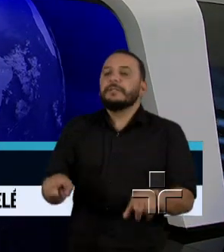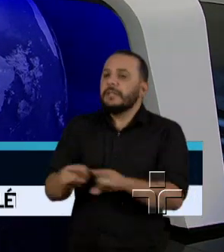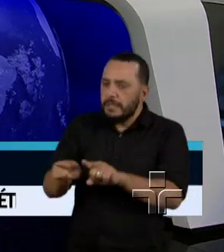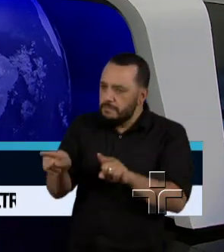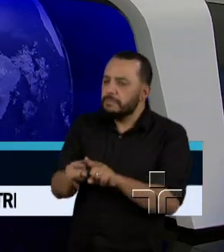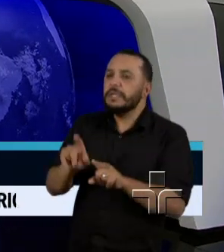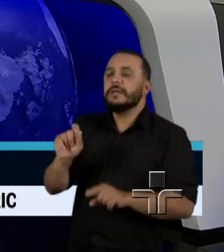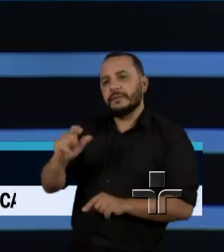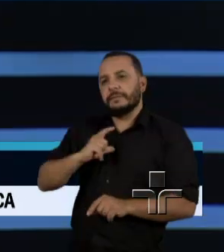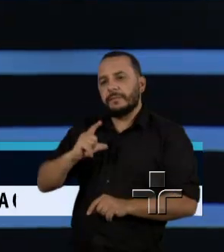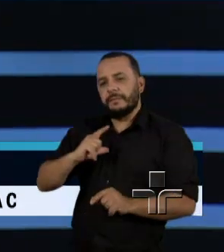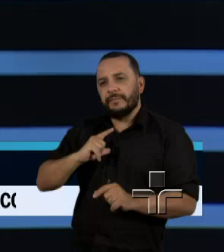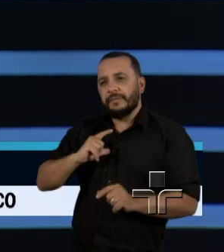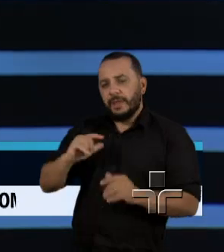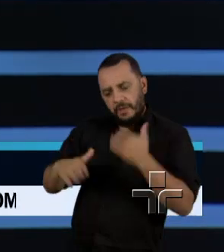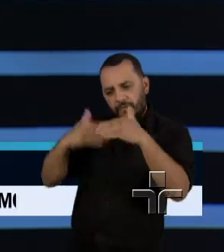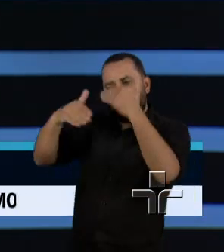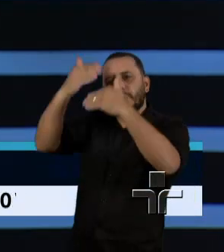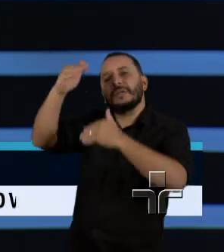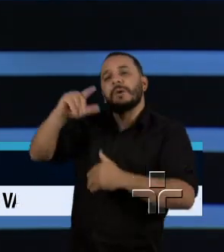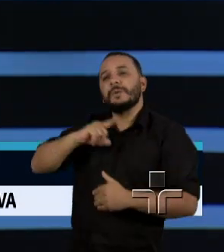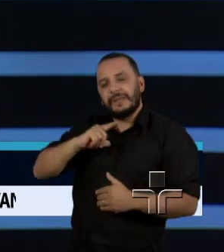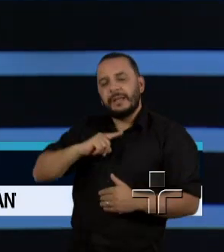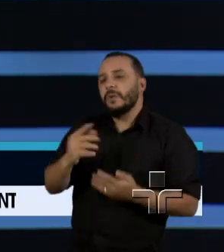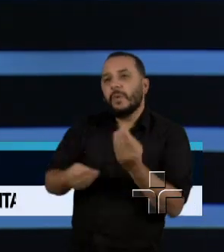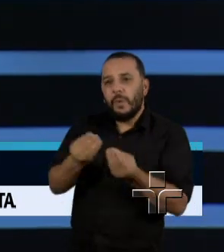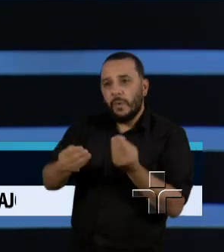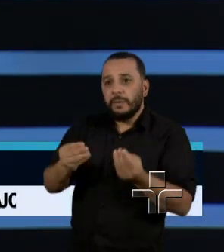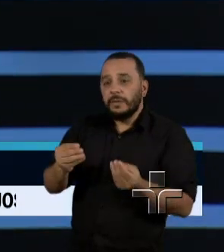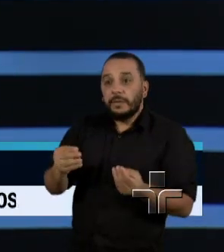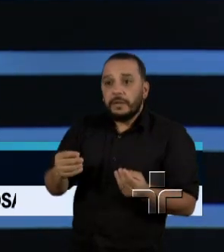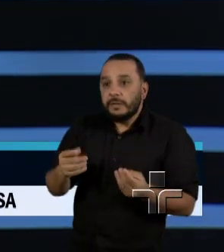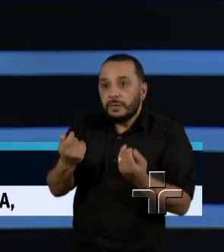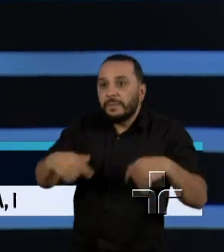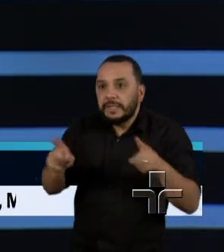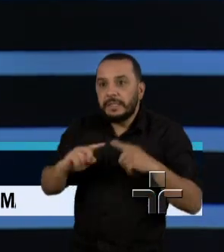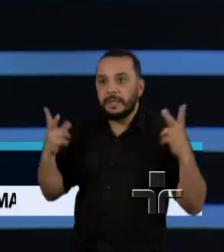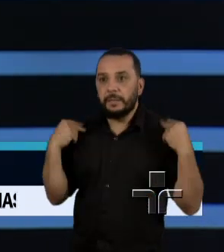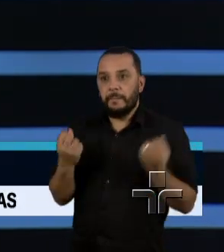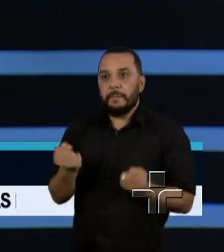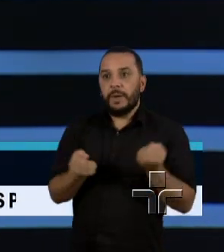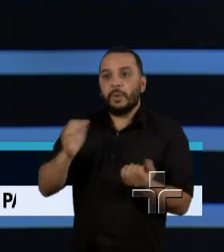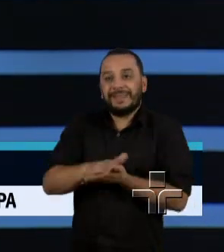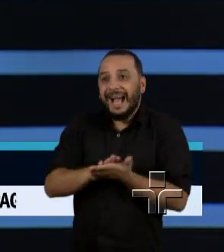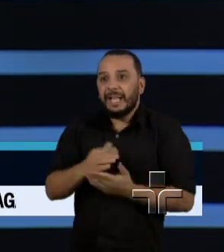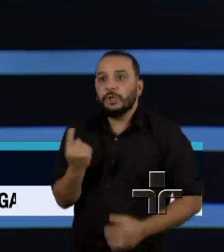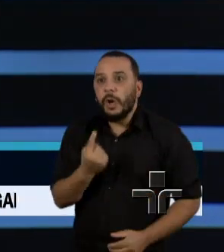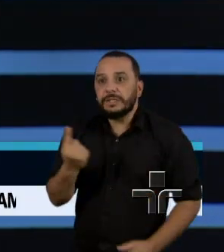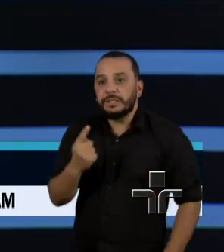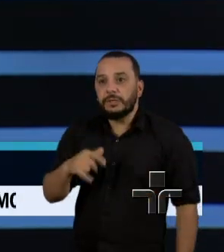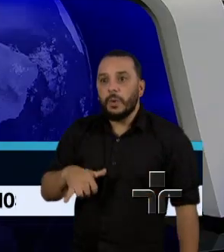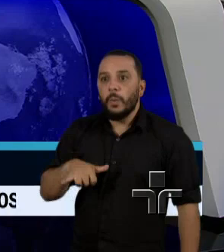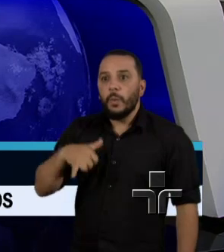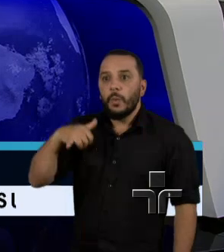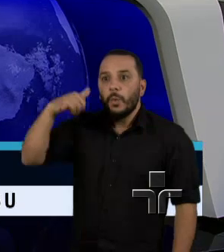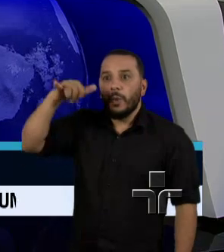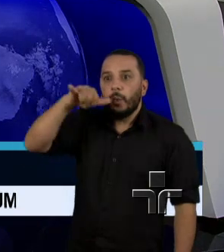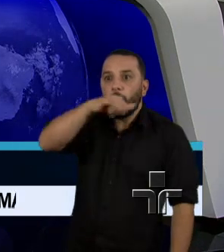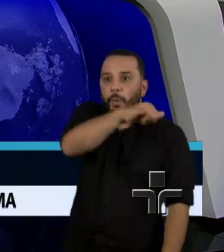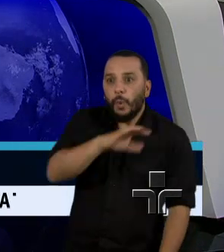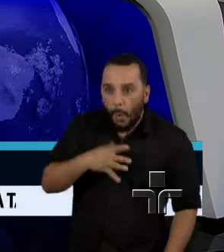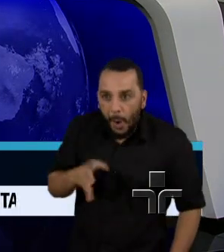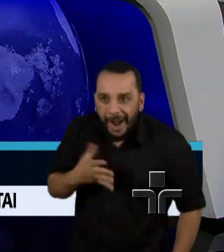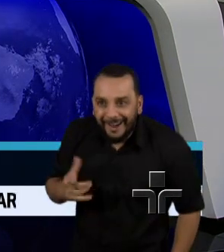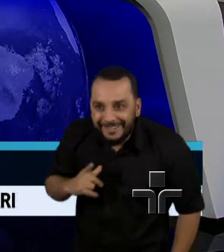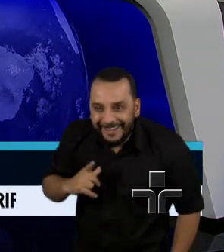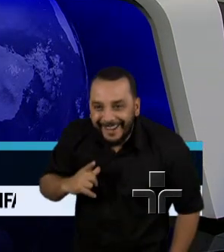na evolução, ele vai voar, inclusive, sem piloto. Uau, né? Coragem, ver. né? Coragem, né? Eu gosto de voar, mas